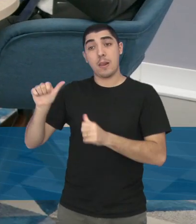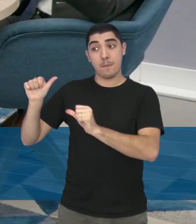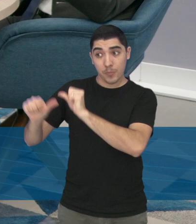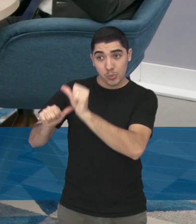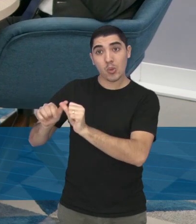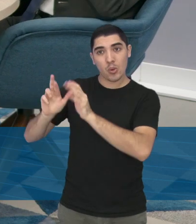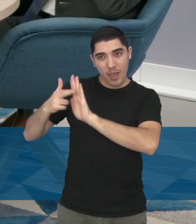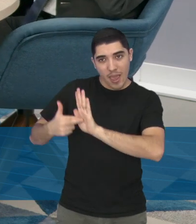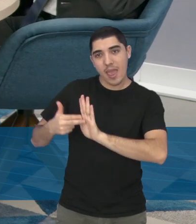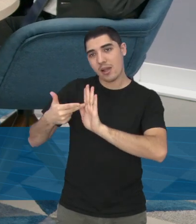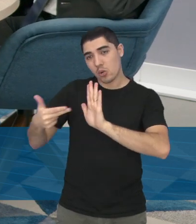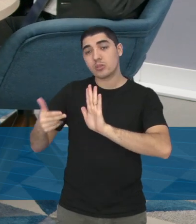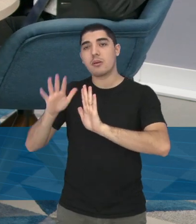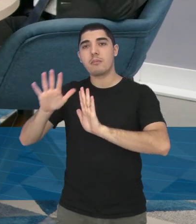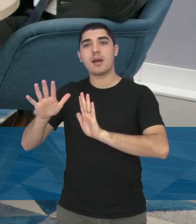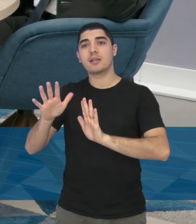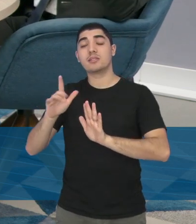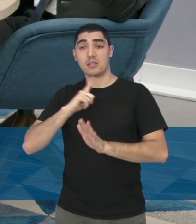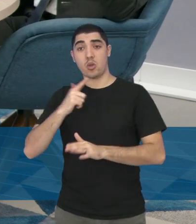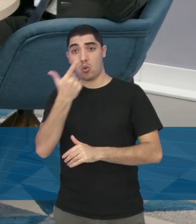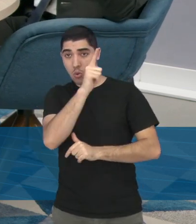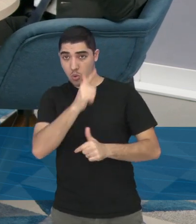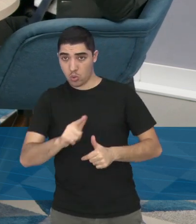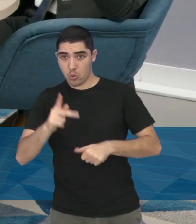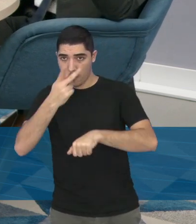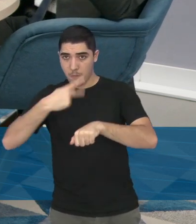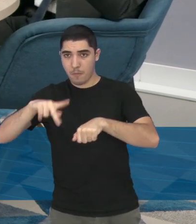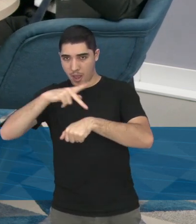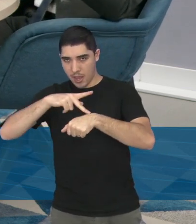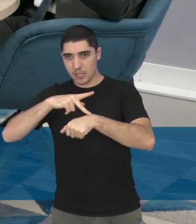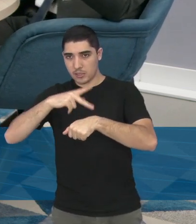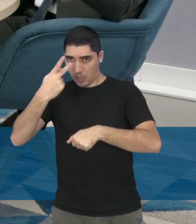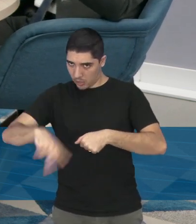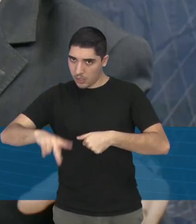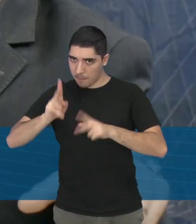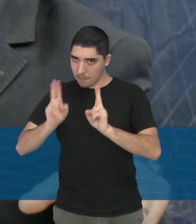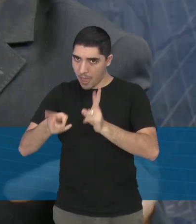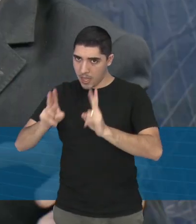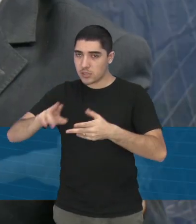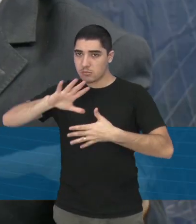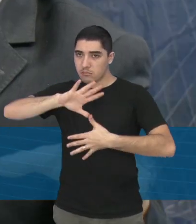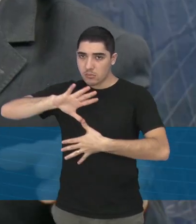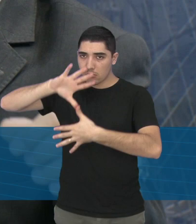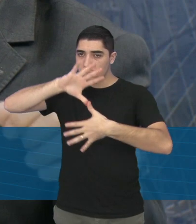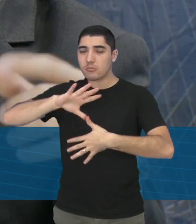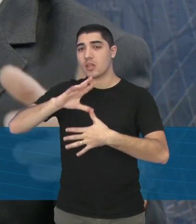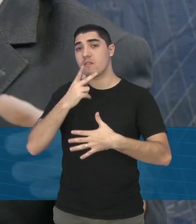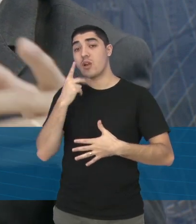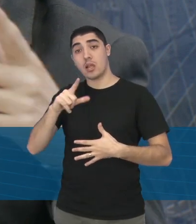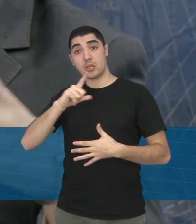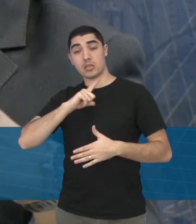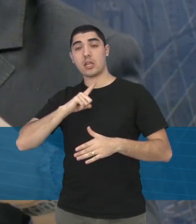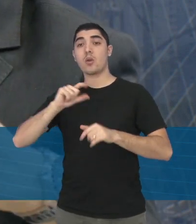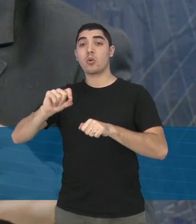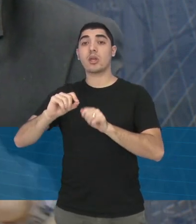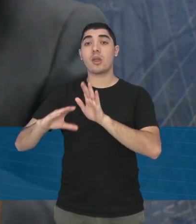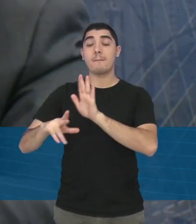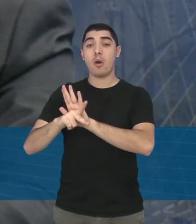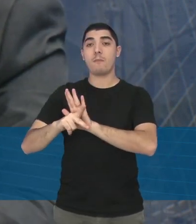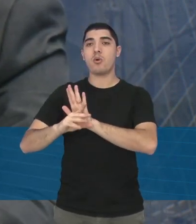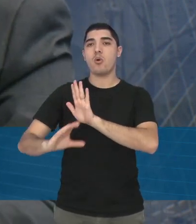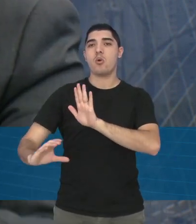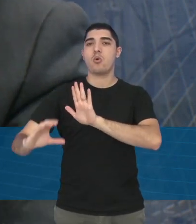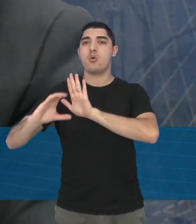coerência. Né? Nós pegamos, tem países da América Latina que tem o Código de Trabalho. Daí qual é a diferença? Ah, é um preciosismo? Não. Porque